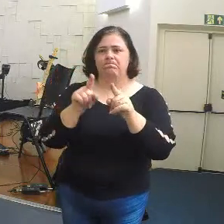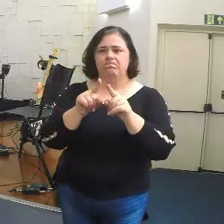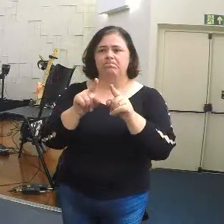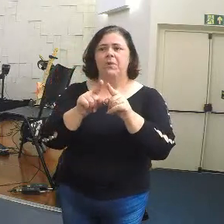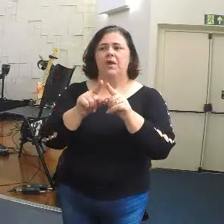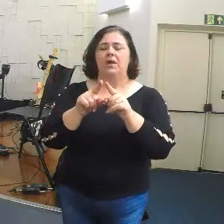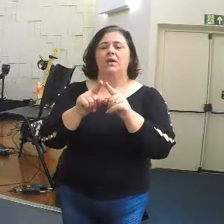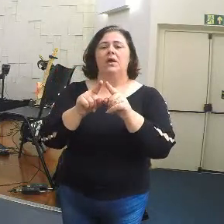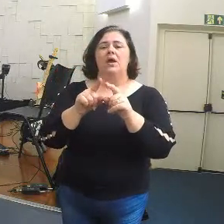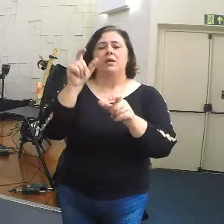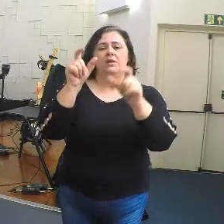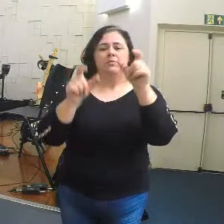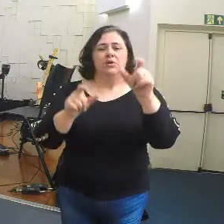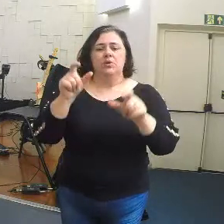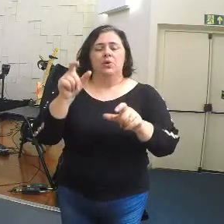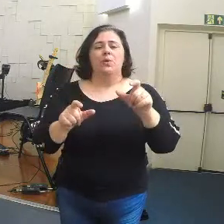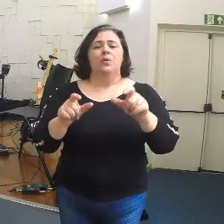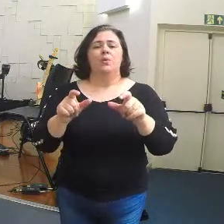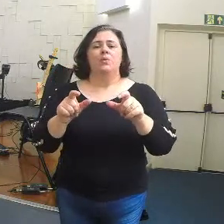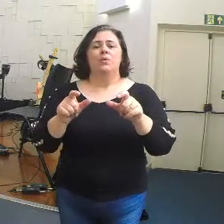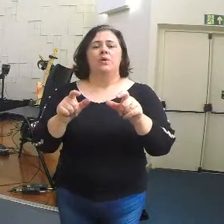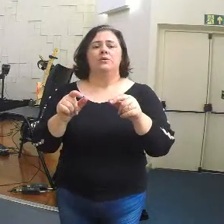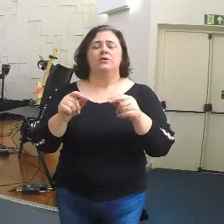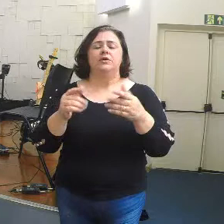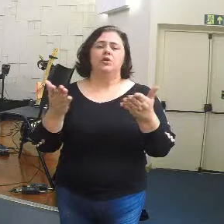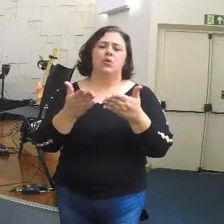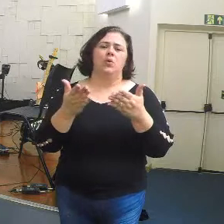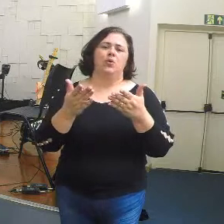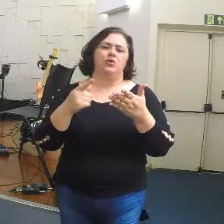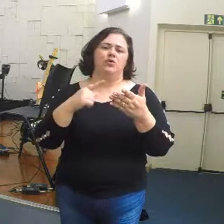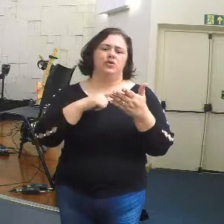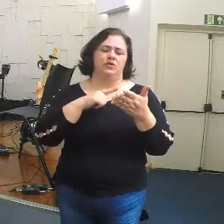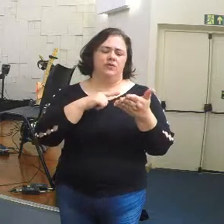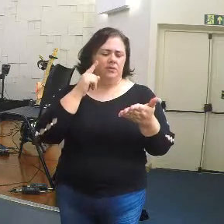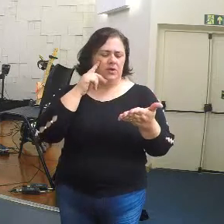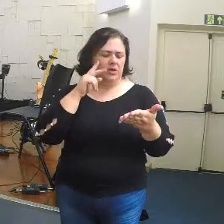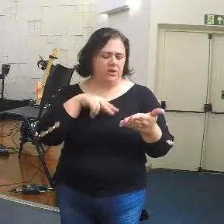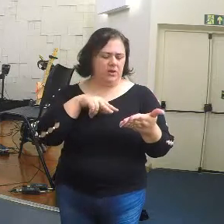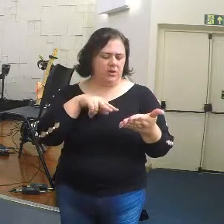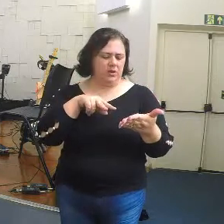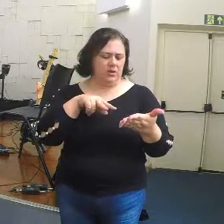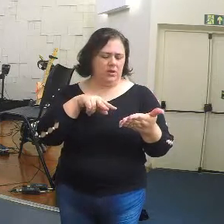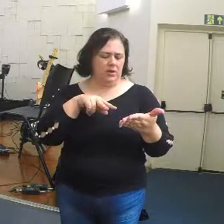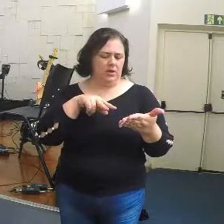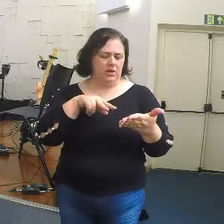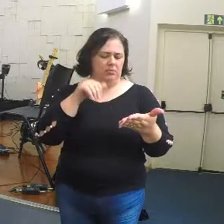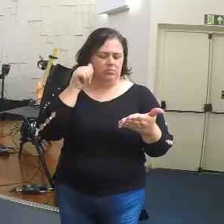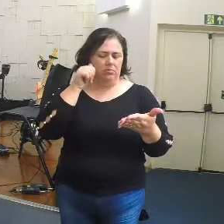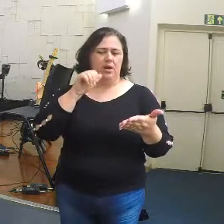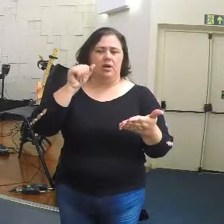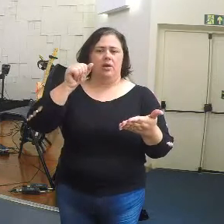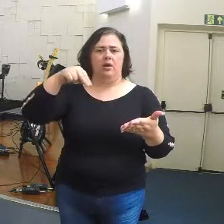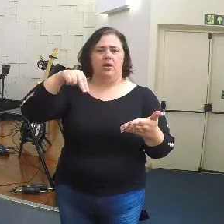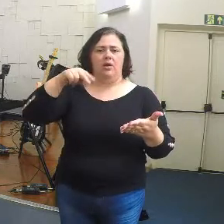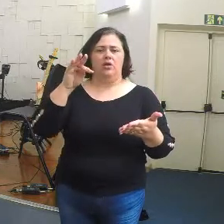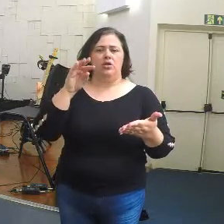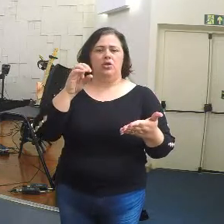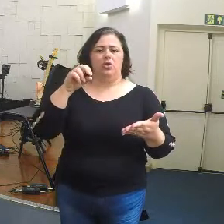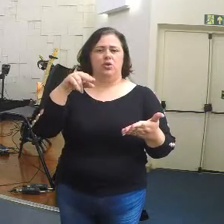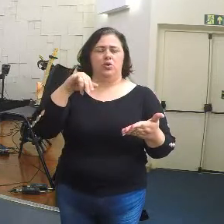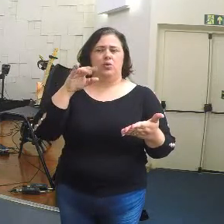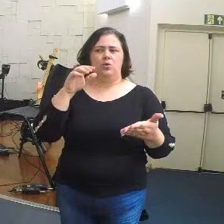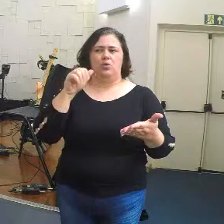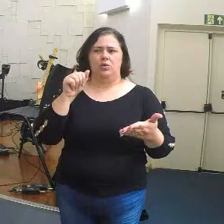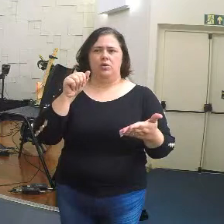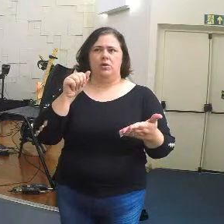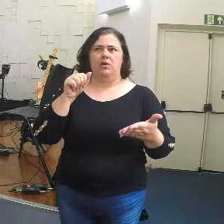que nos acompanharam durante essa transmissão. Nós temos aqui a irmã Antônia, o irmão Jair, são